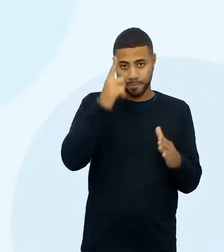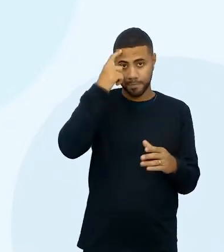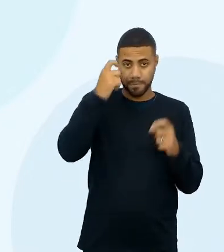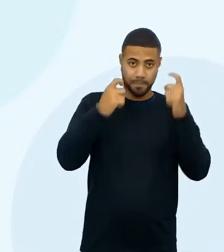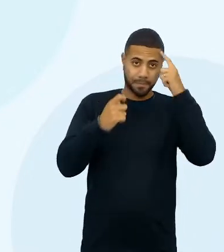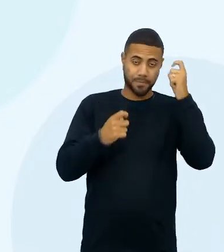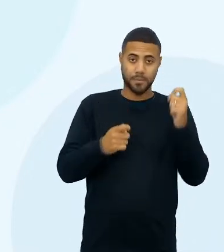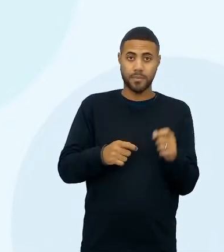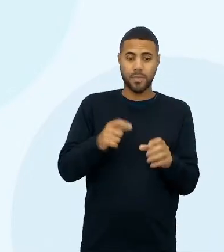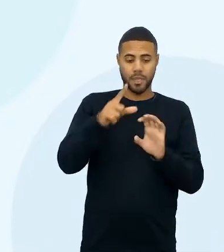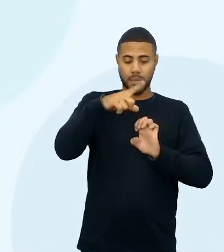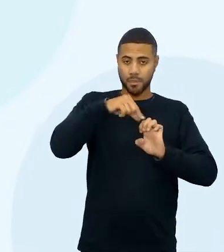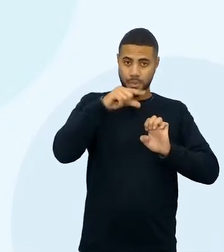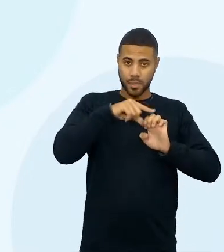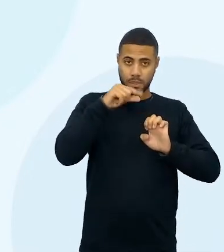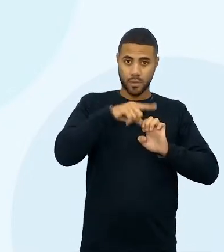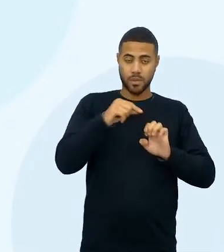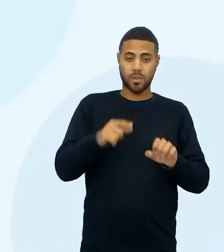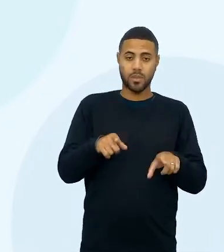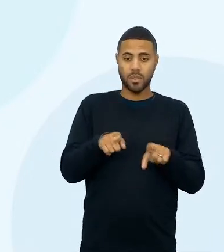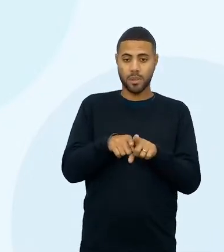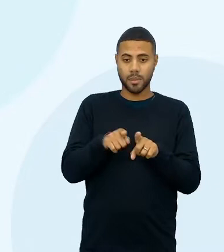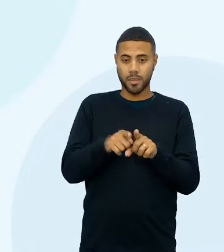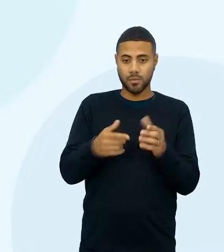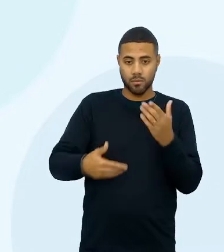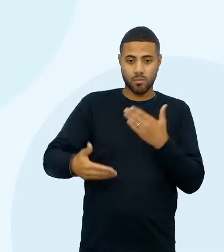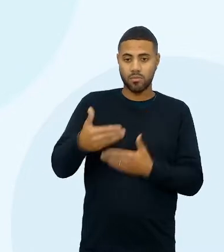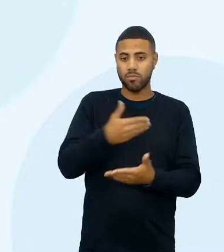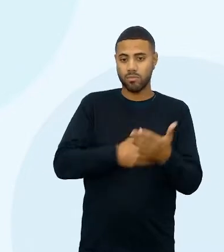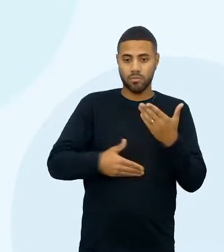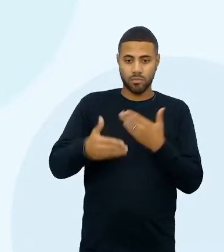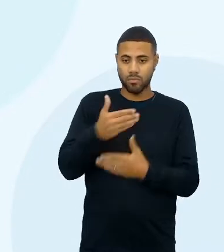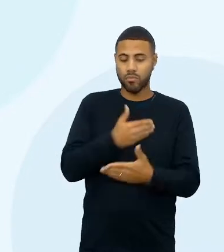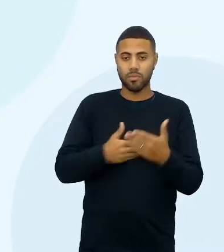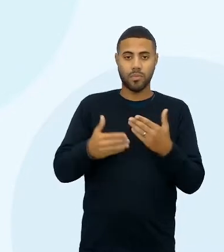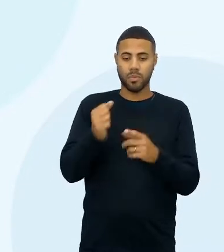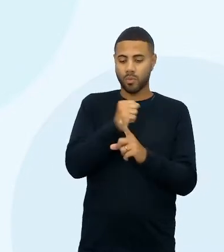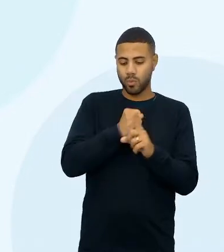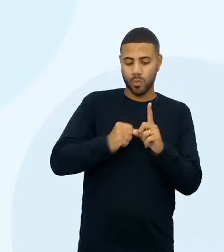o empreendedorismo e a mediação e intervenção